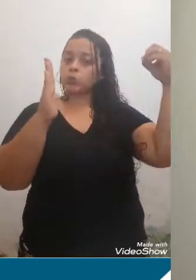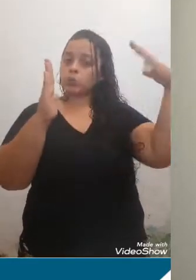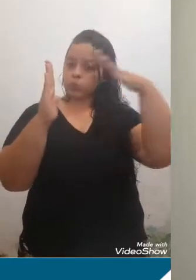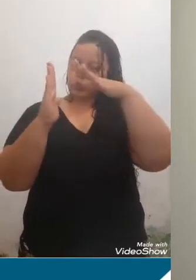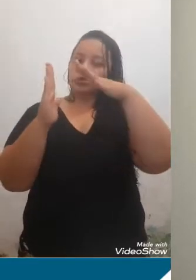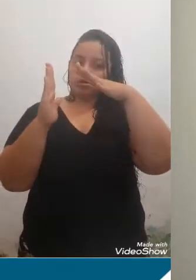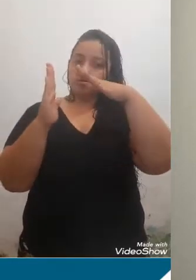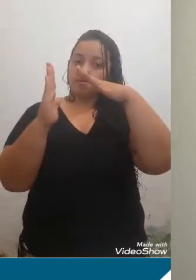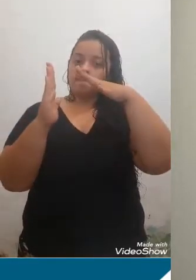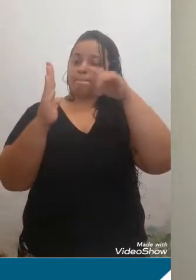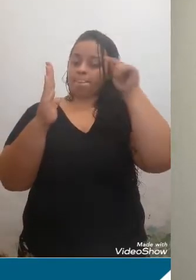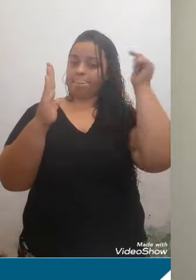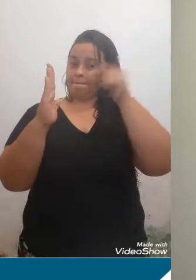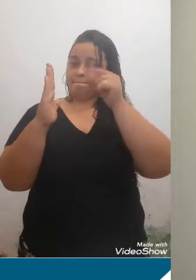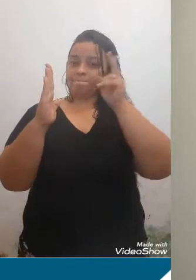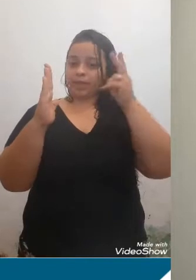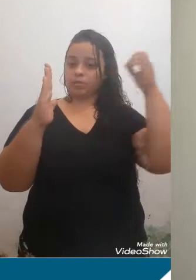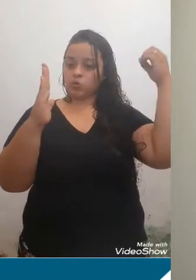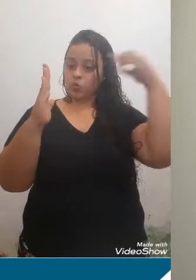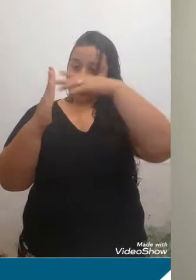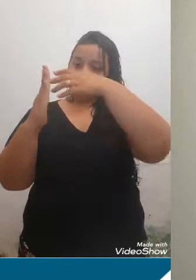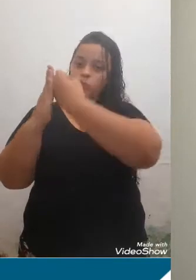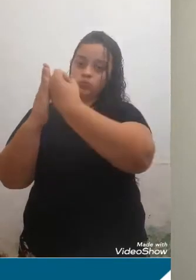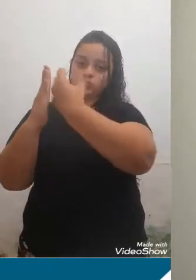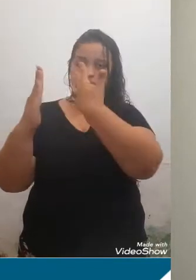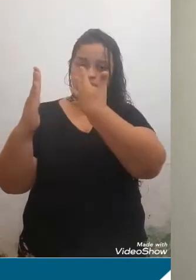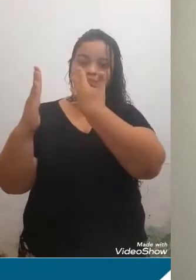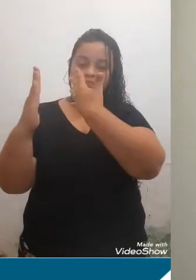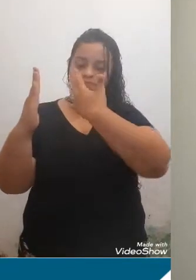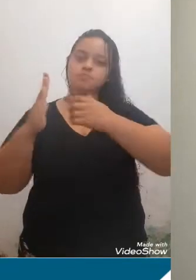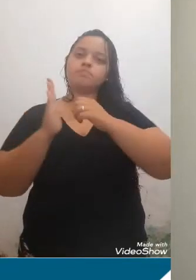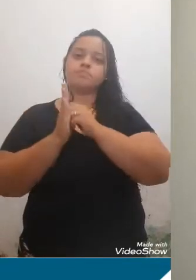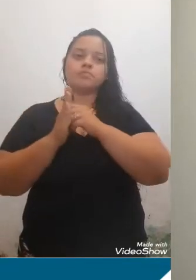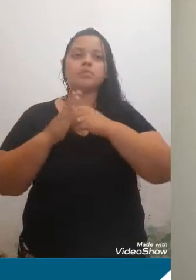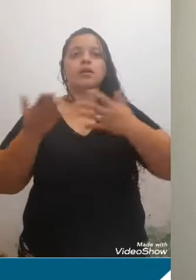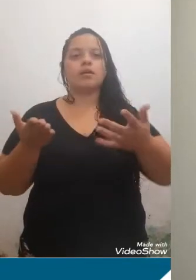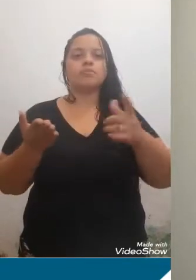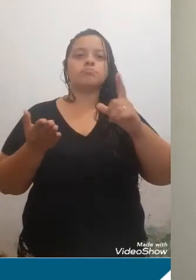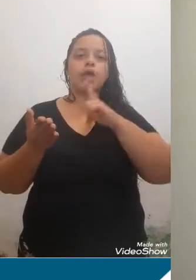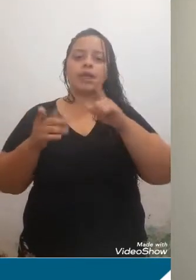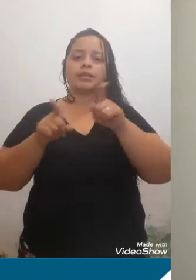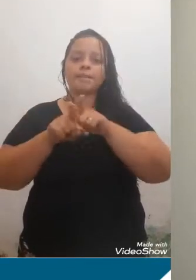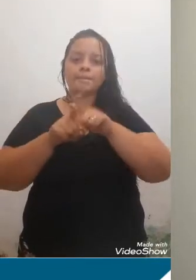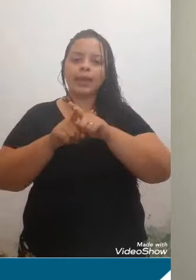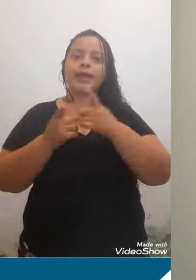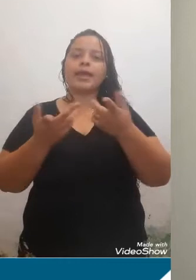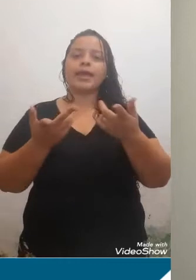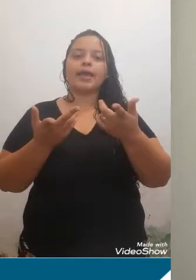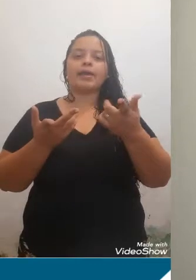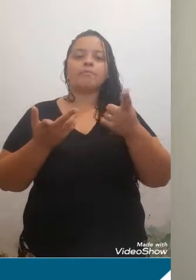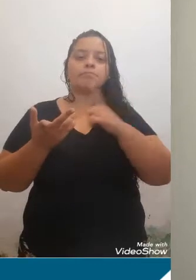os raios luminosos que incidem nesta superfície retornem para o meio de incidência. Podemos ter uma